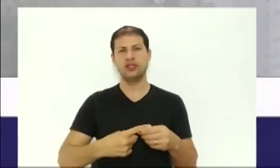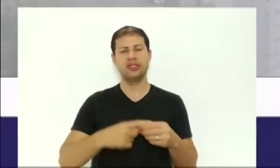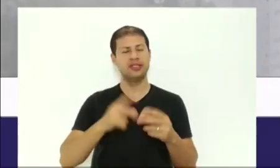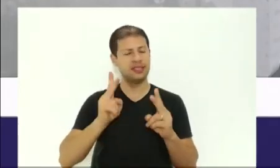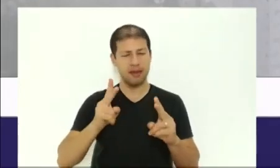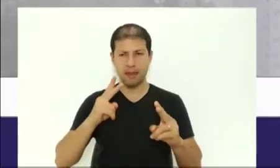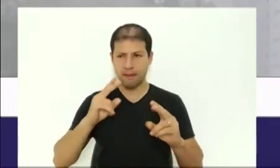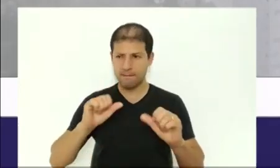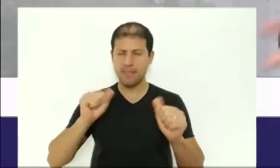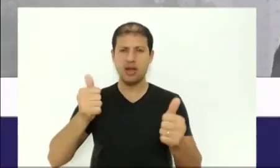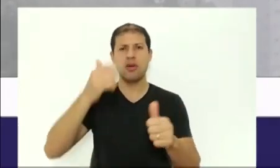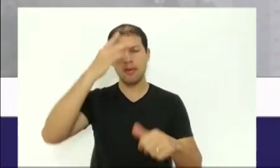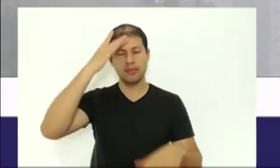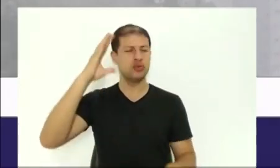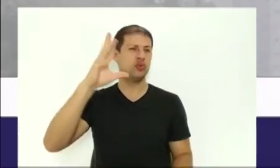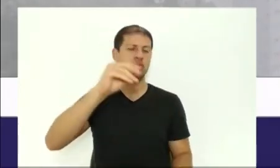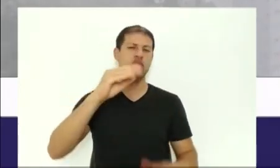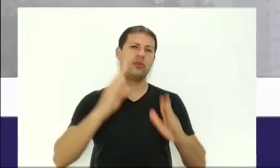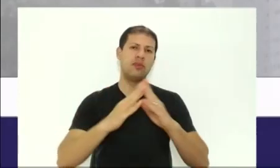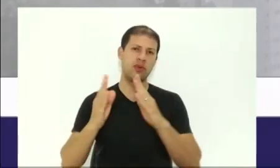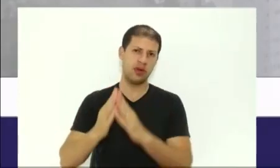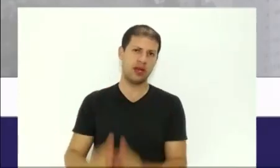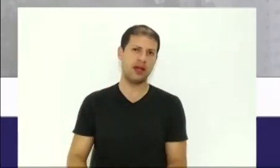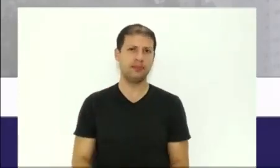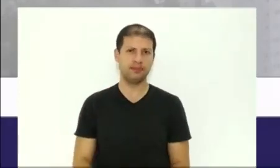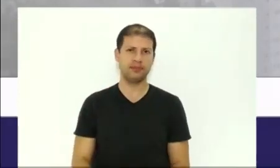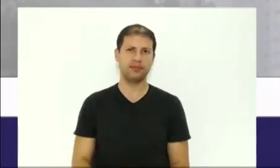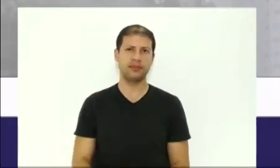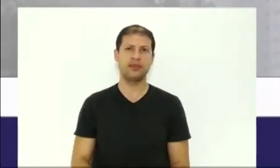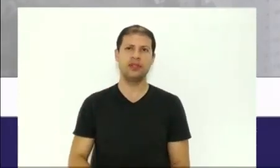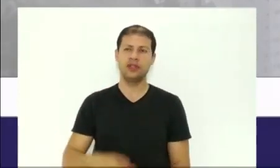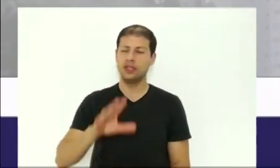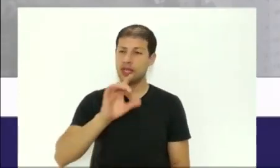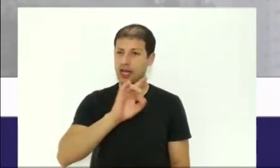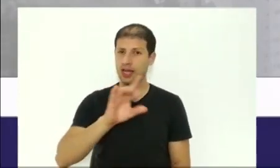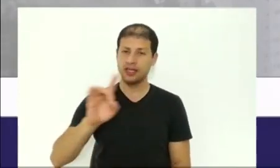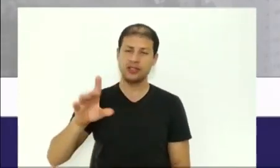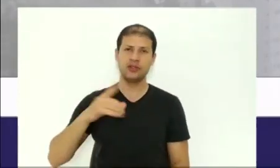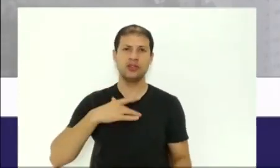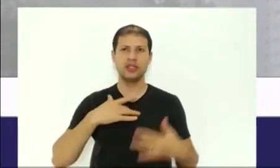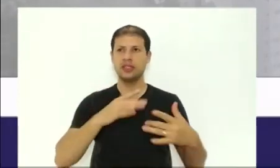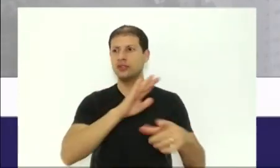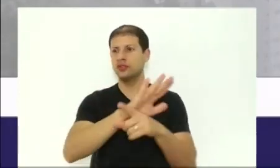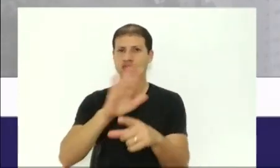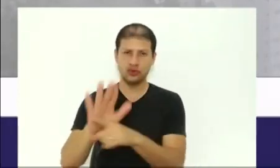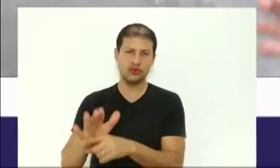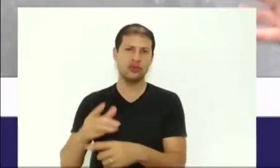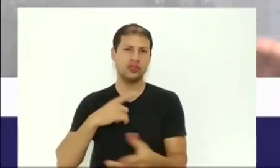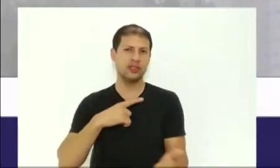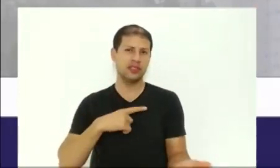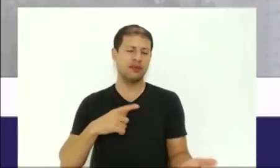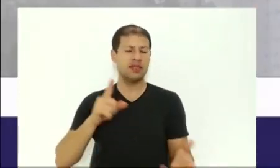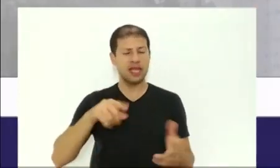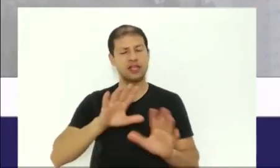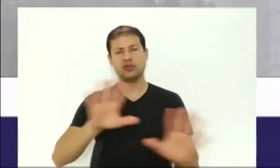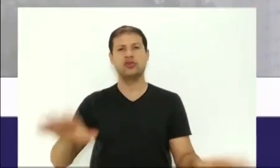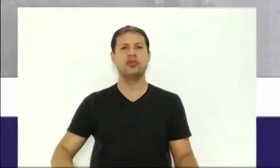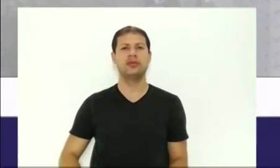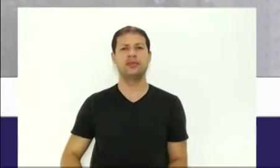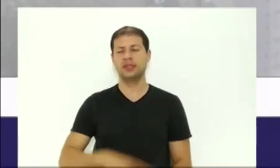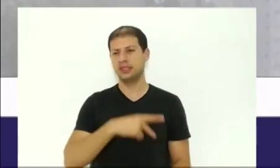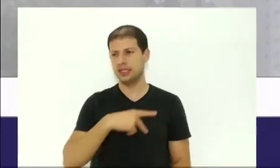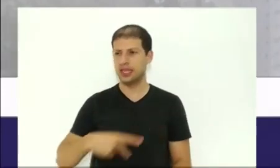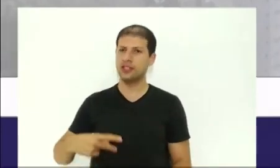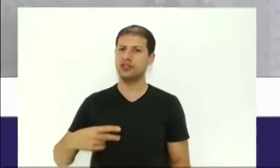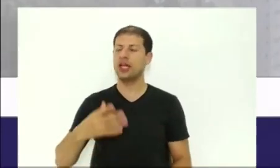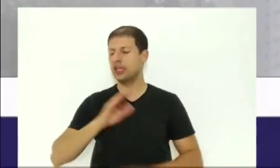nós morarmos. Cada um com as suas questões, contribuições, mas é isso. Então, senhor presidente, era isso